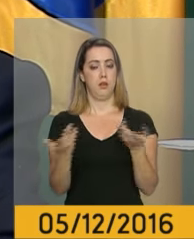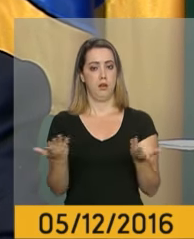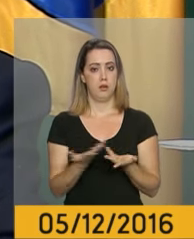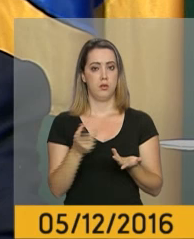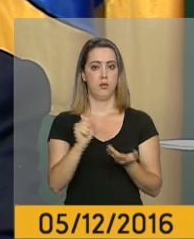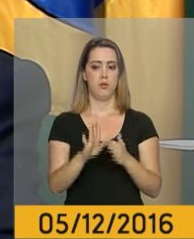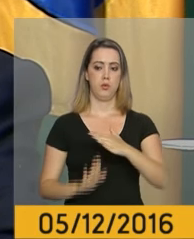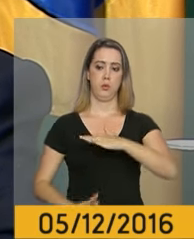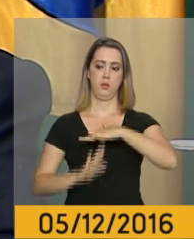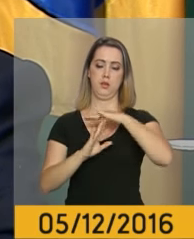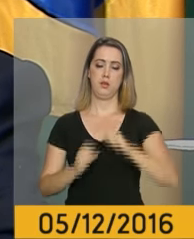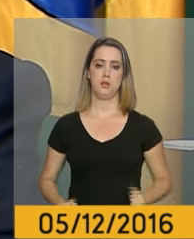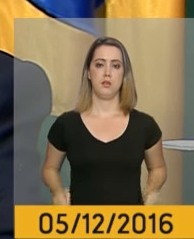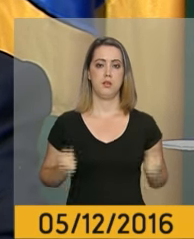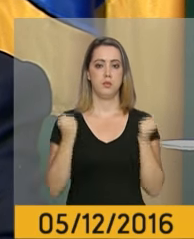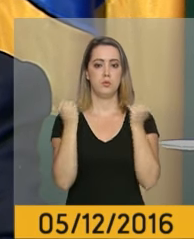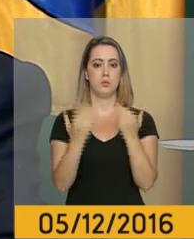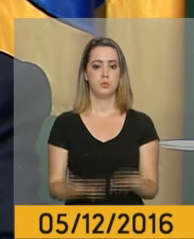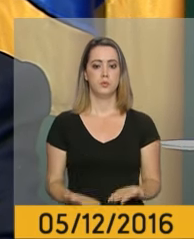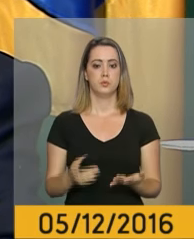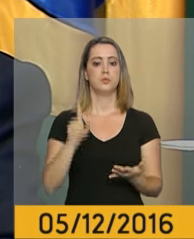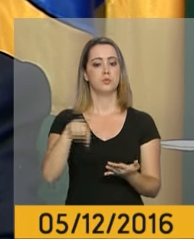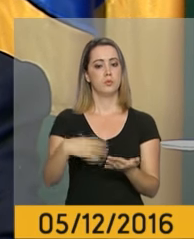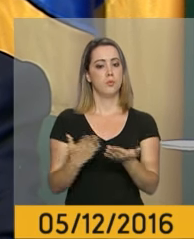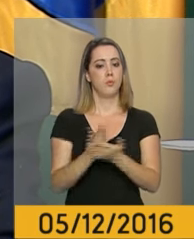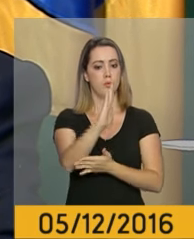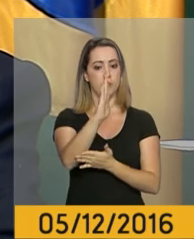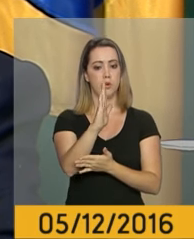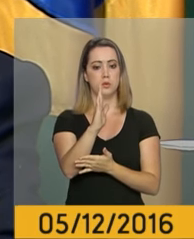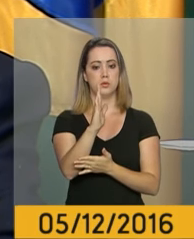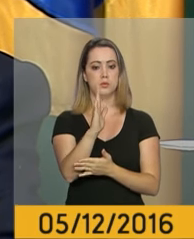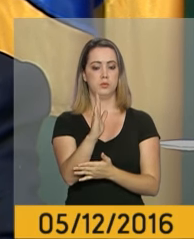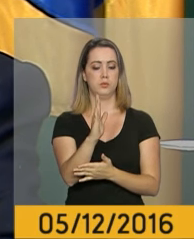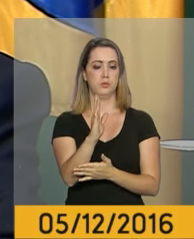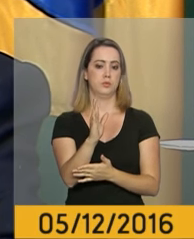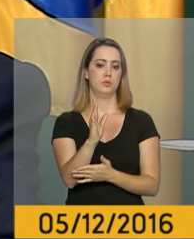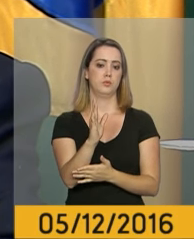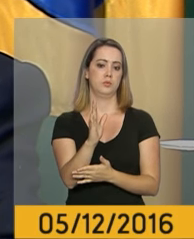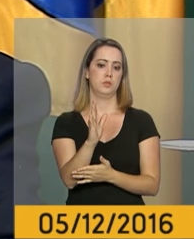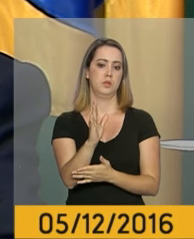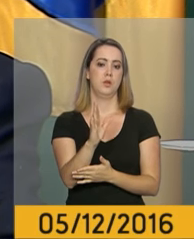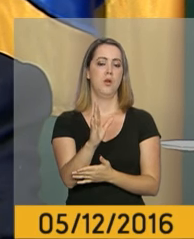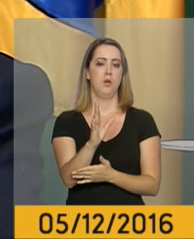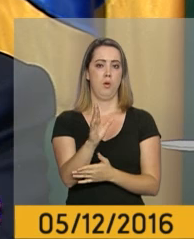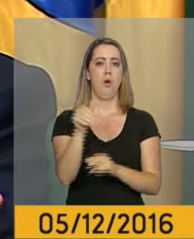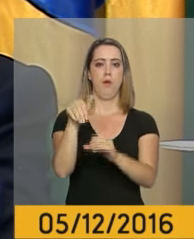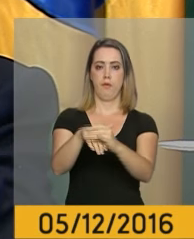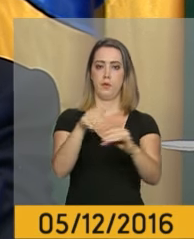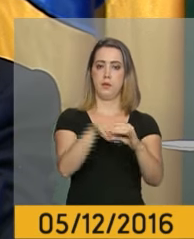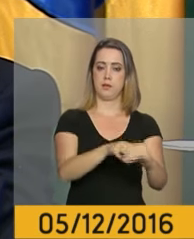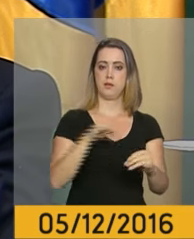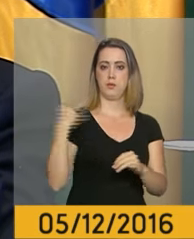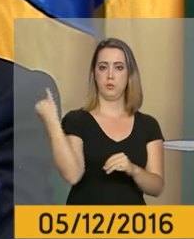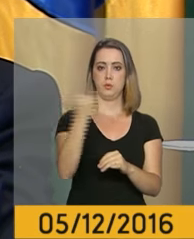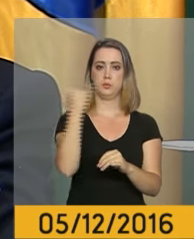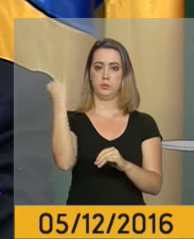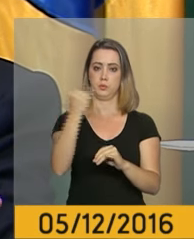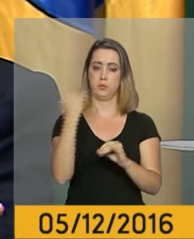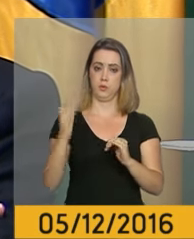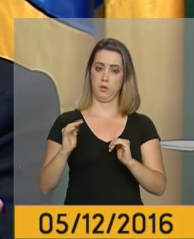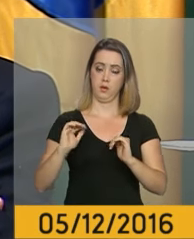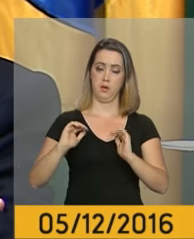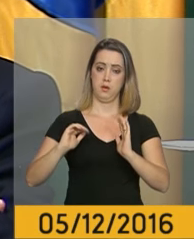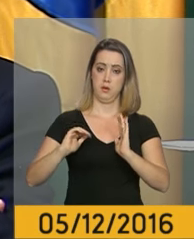entrou o teto dos gastos, que foi aprovado eh com uma votação muito significativa na Câmara dos